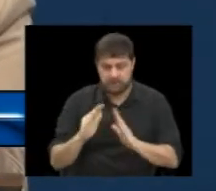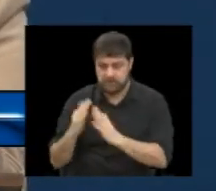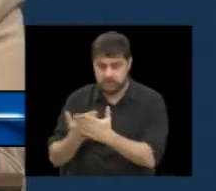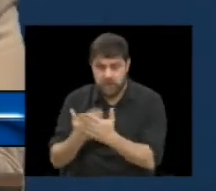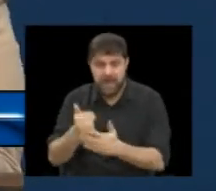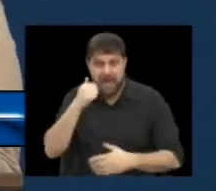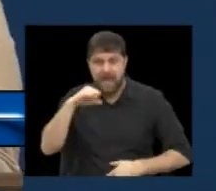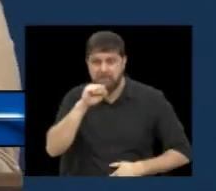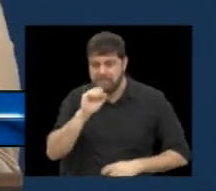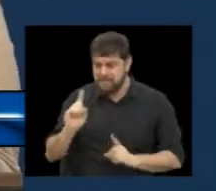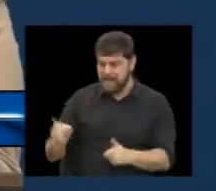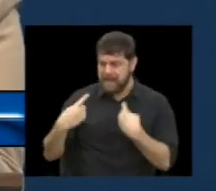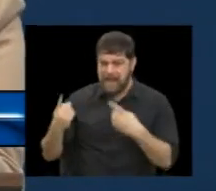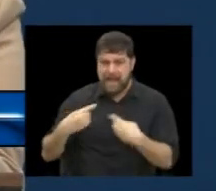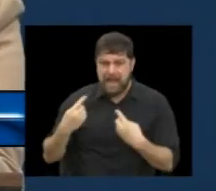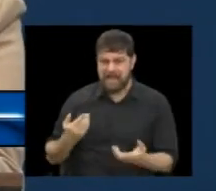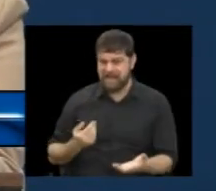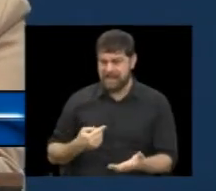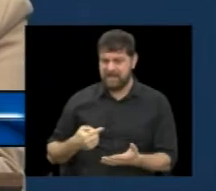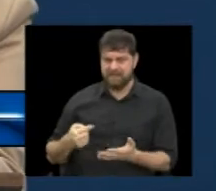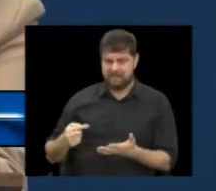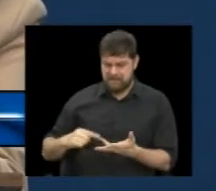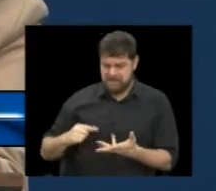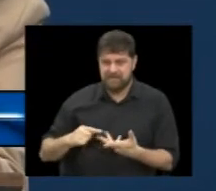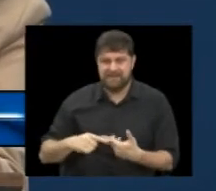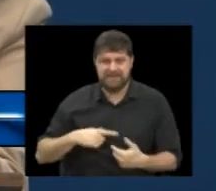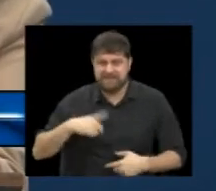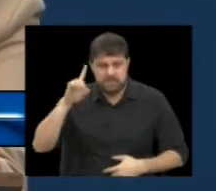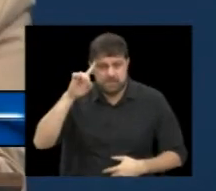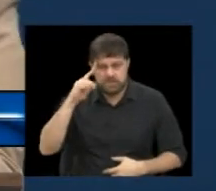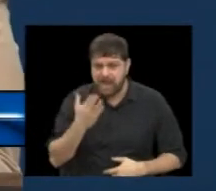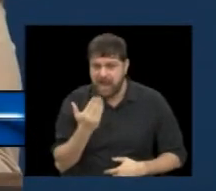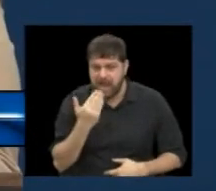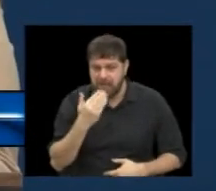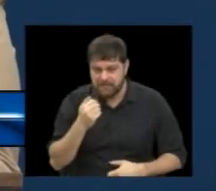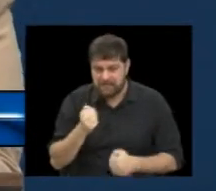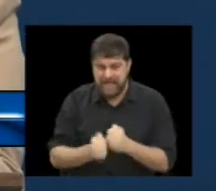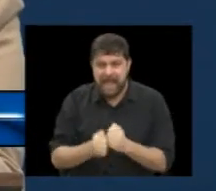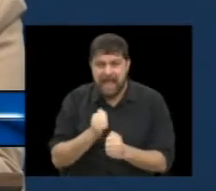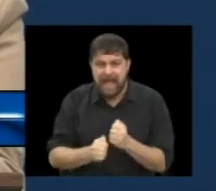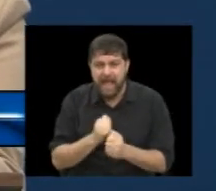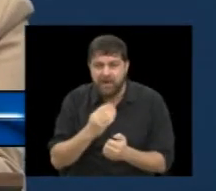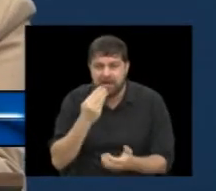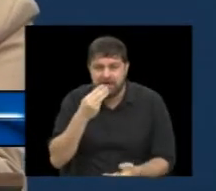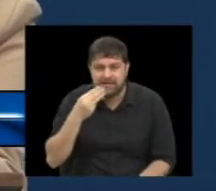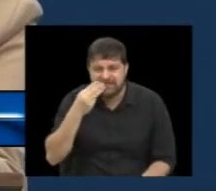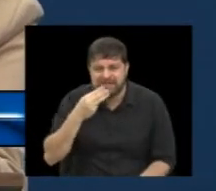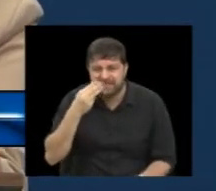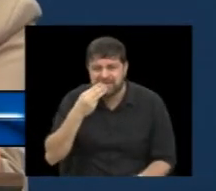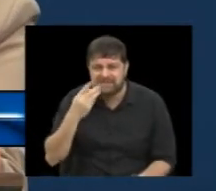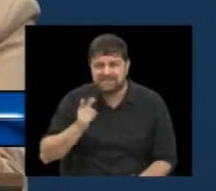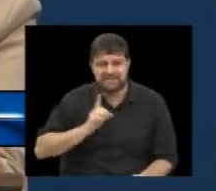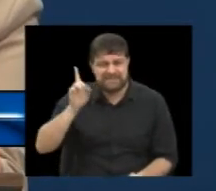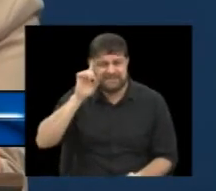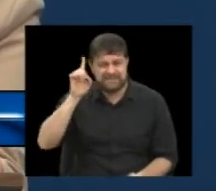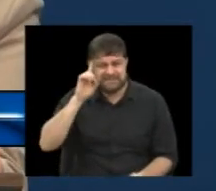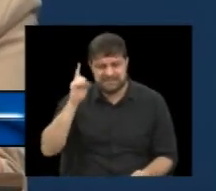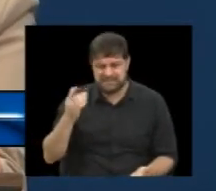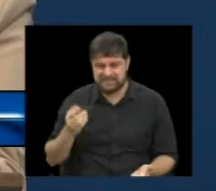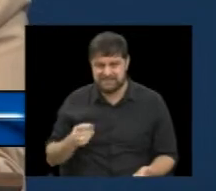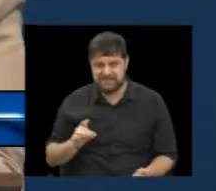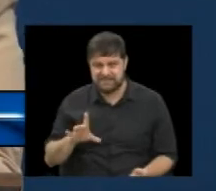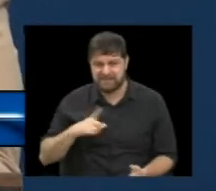mães reclamando de que tem dia no cardápio que foi só arroz doce, de que tem dia que, reclamando inclusive